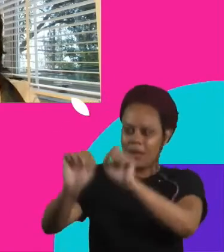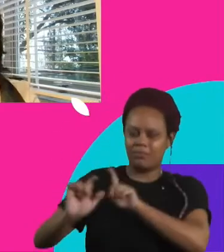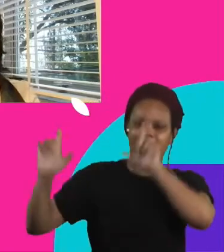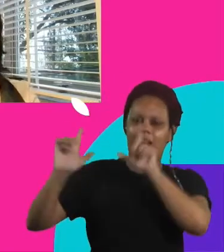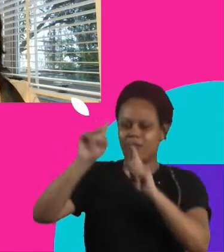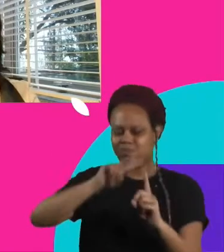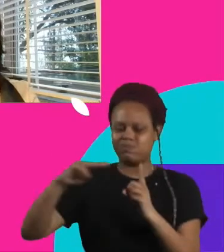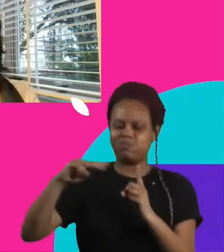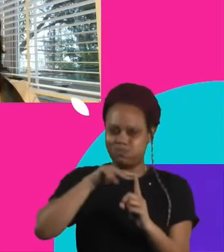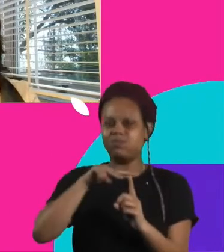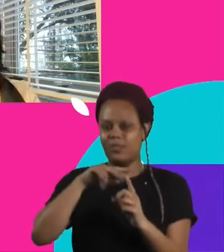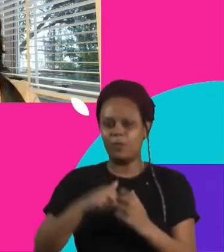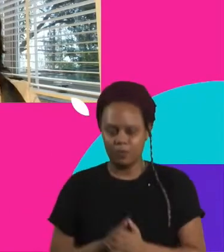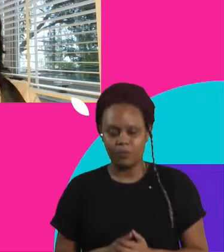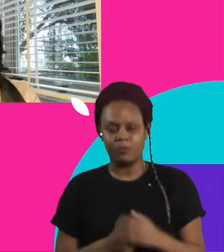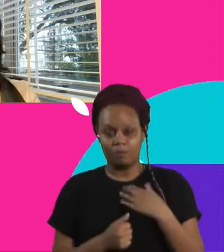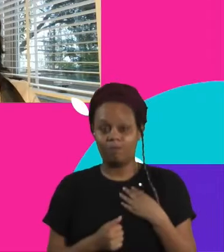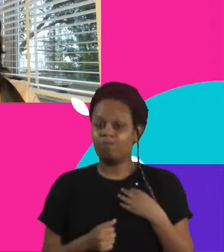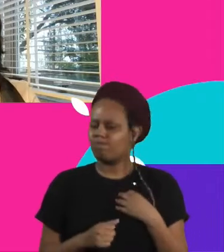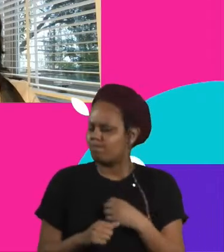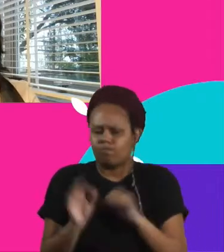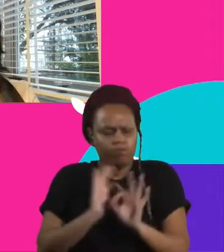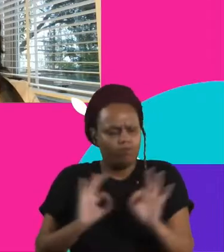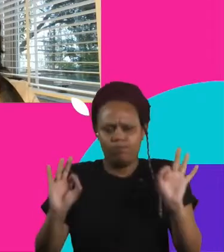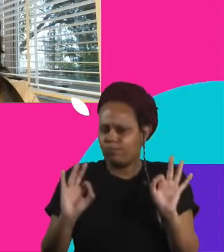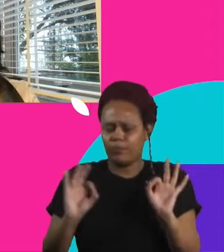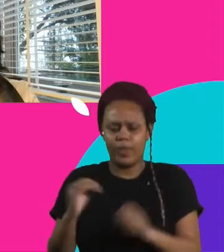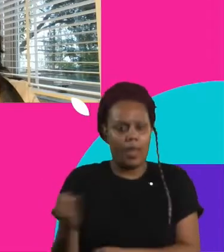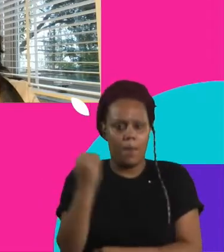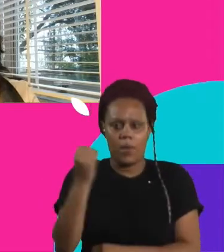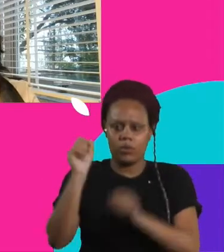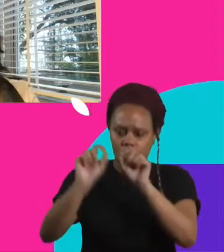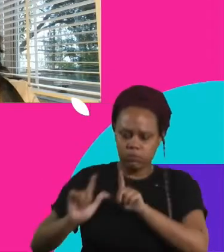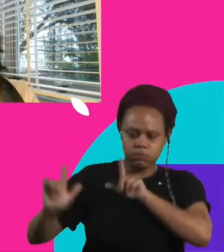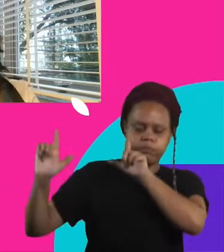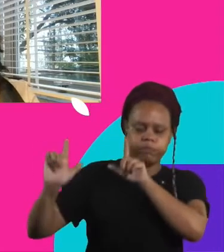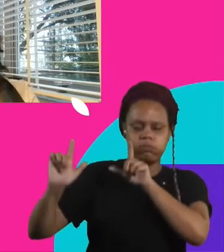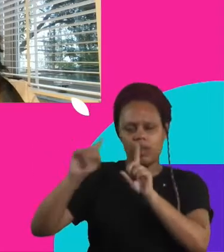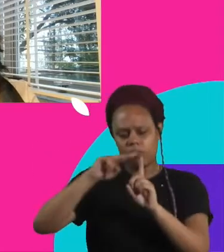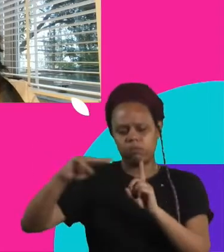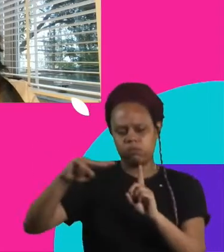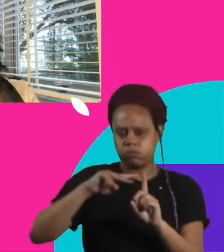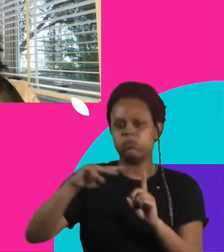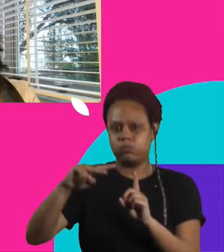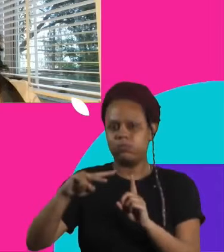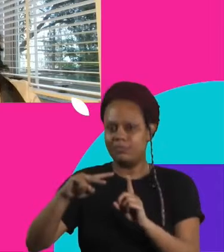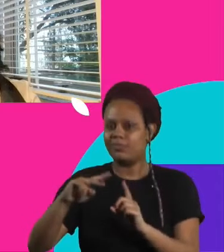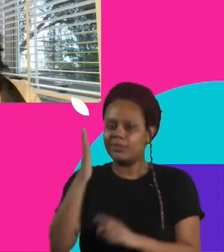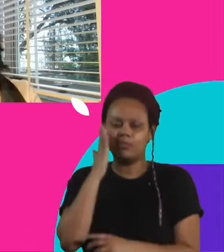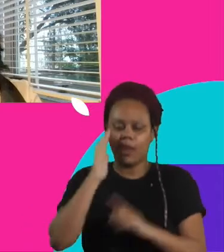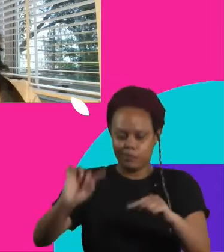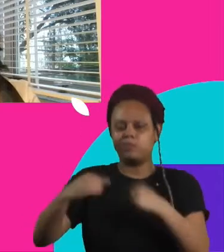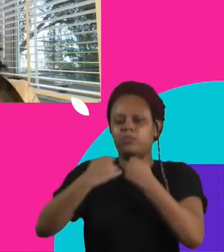obrigada, Lúcia. Eu acho que é super importante esse panorama. E a gente sabe do desafio gigantesco, e eu reforço